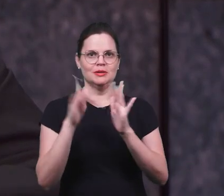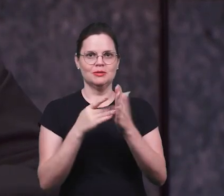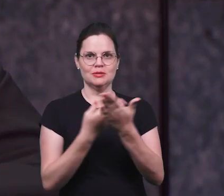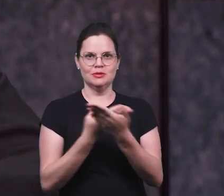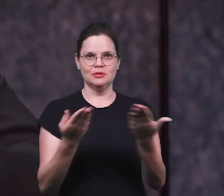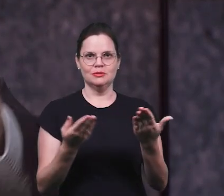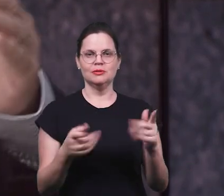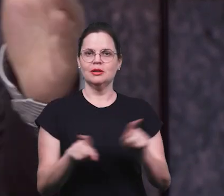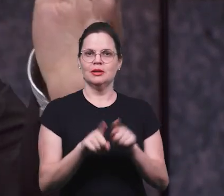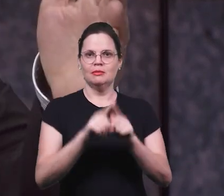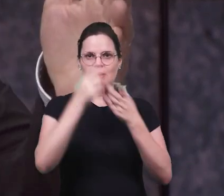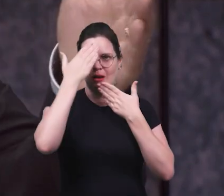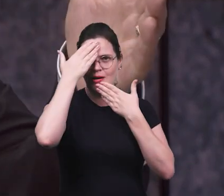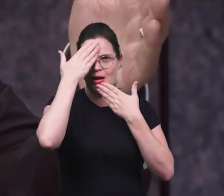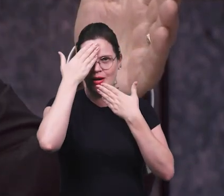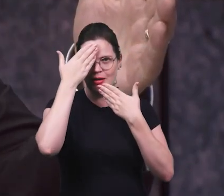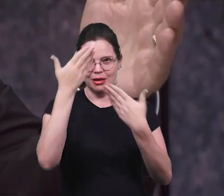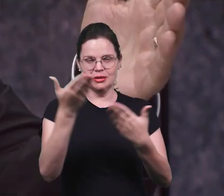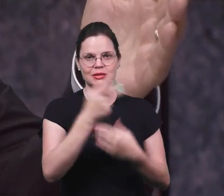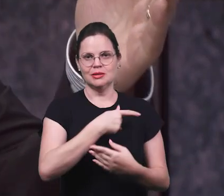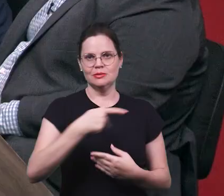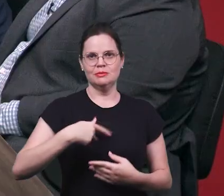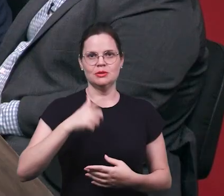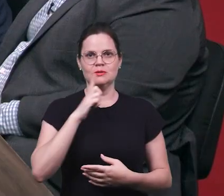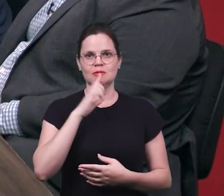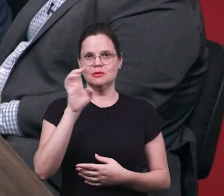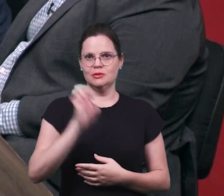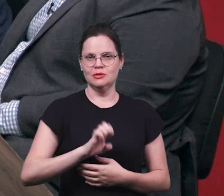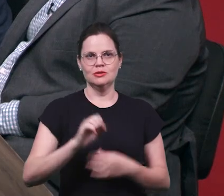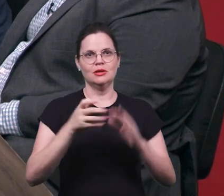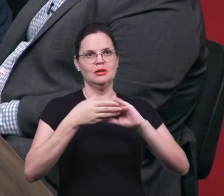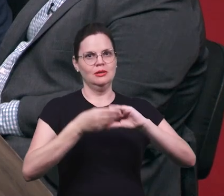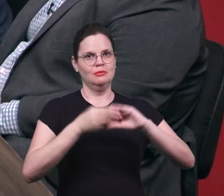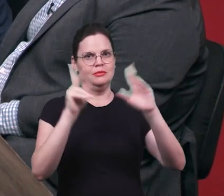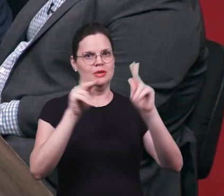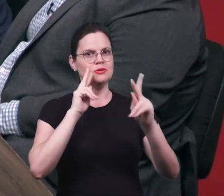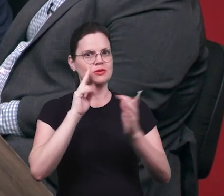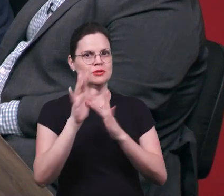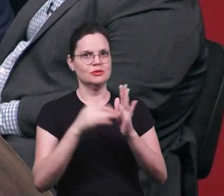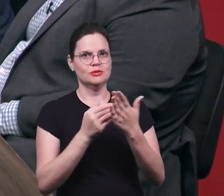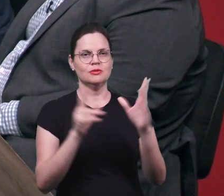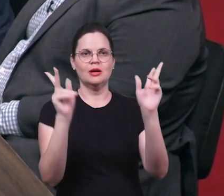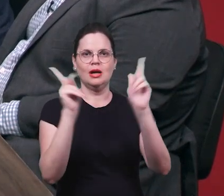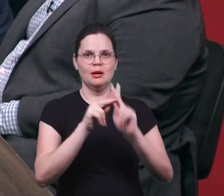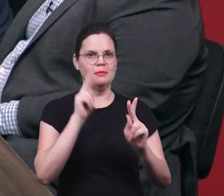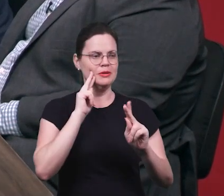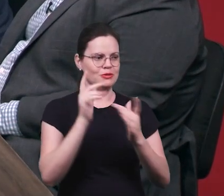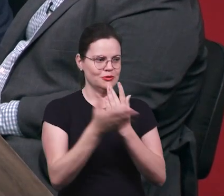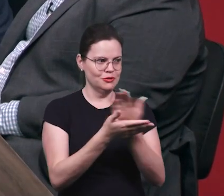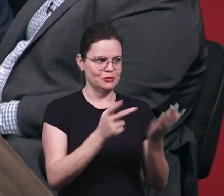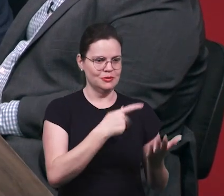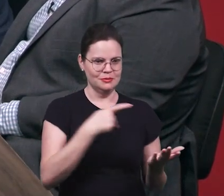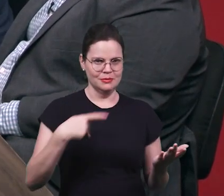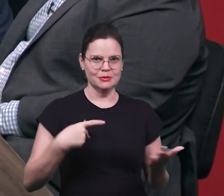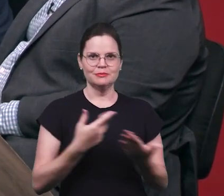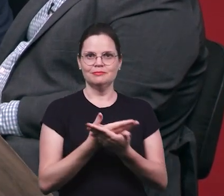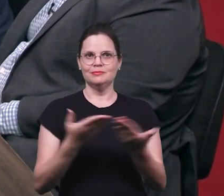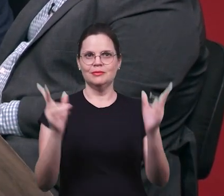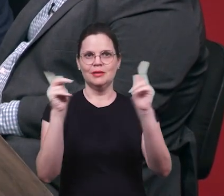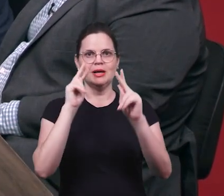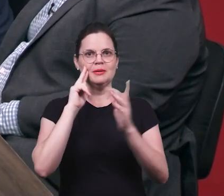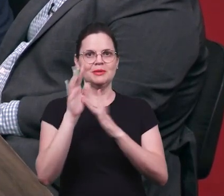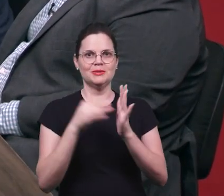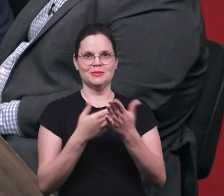paz do Senhor e também agradecemos a presença do pastor Luiz Eugênio, Paz, Senhor, a todos. pastor Serlon A paz do Senhor Jesus. e pastor